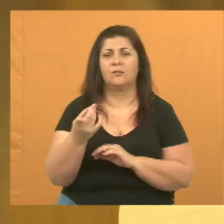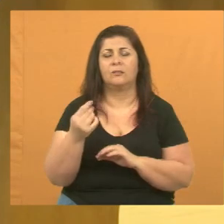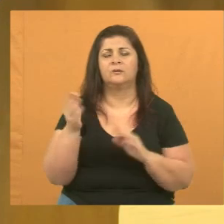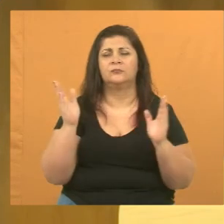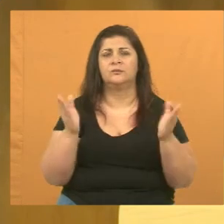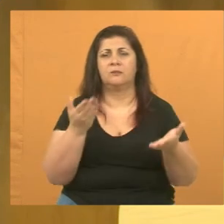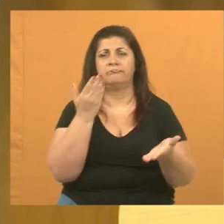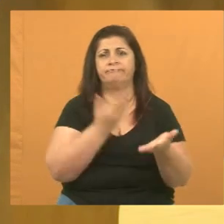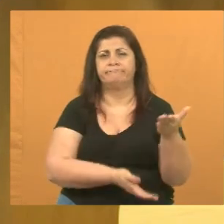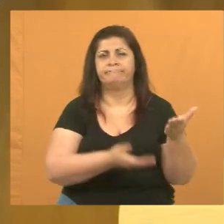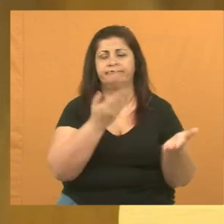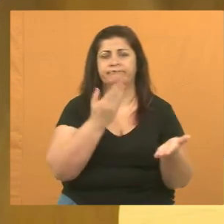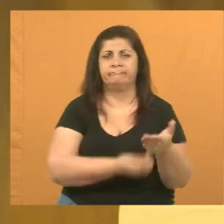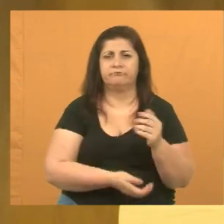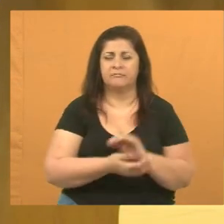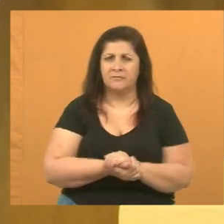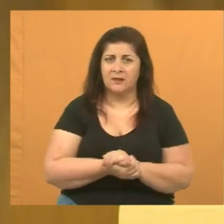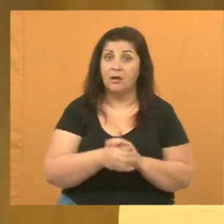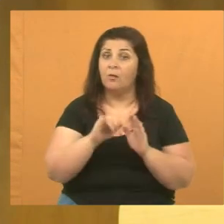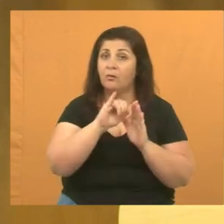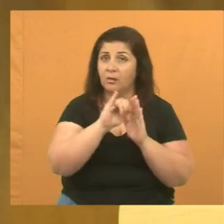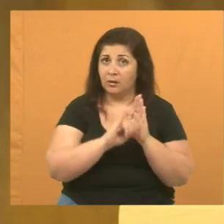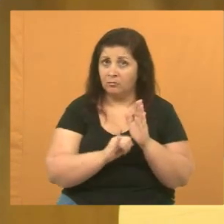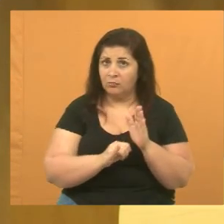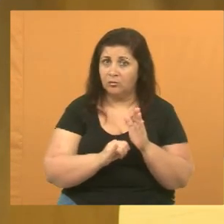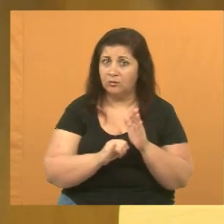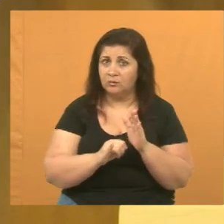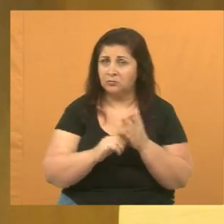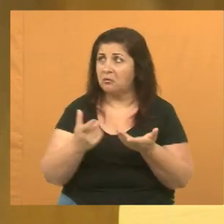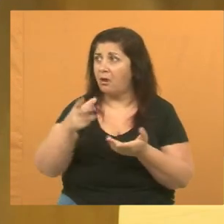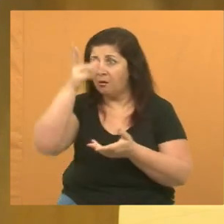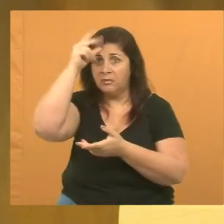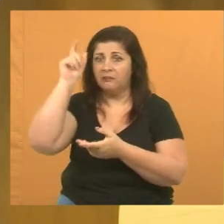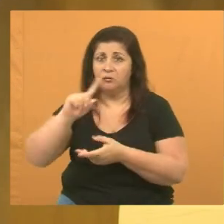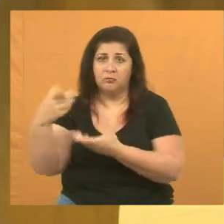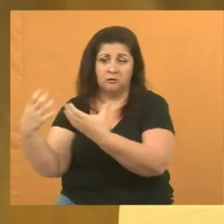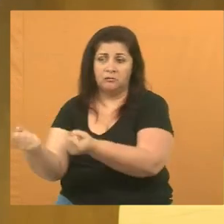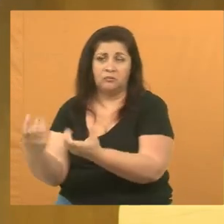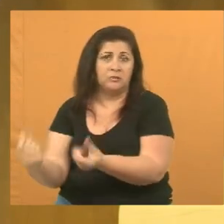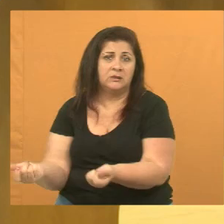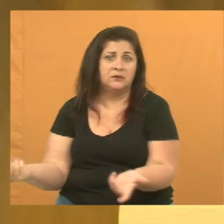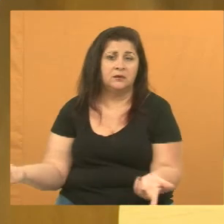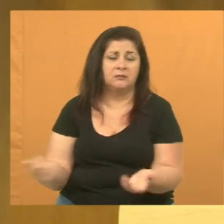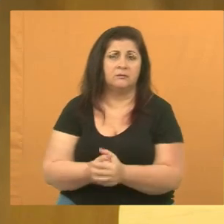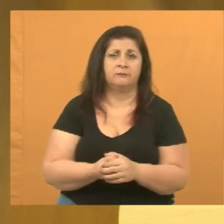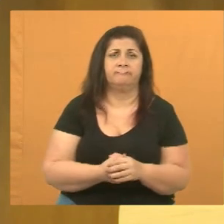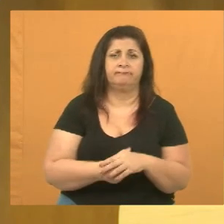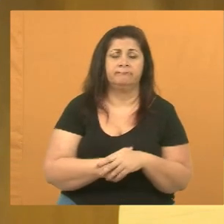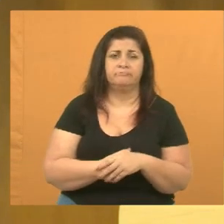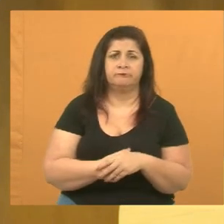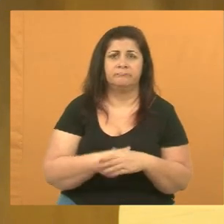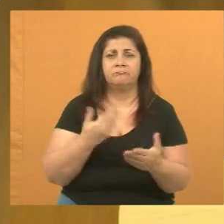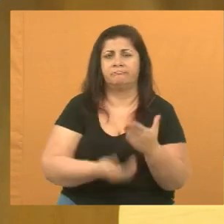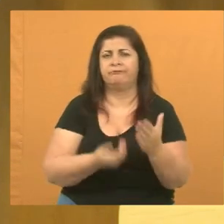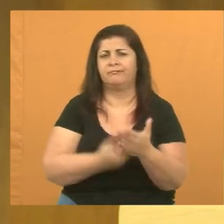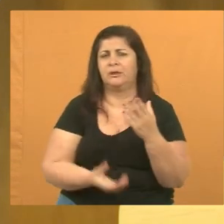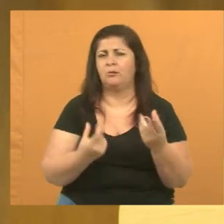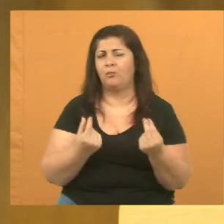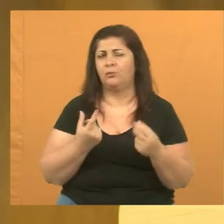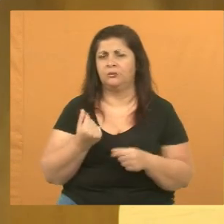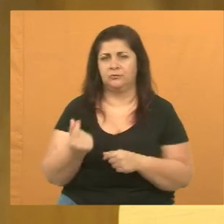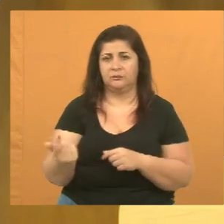perdeu? Quantos impostos não perdeu os governos que passou pela cidade, o prefeito? Perderam muito